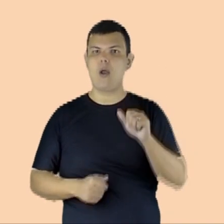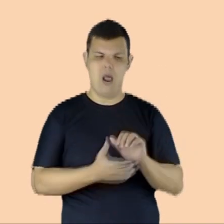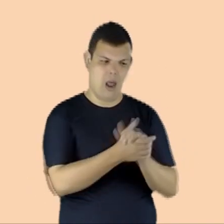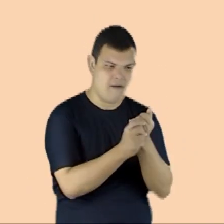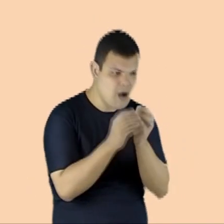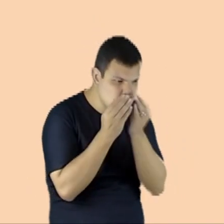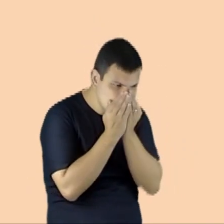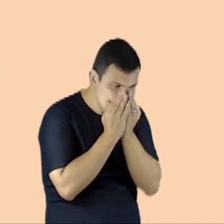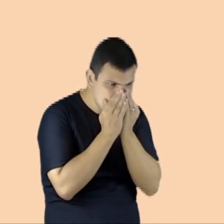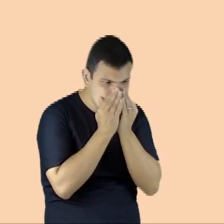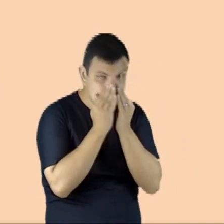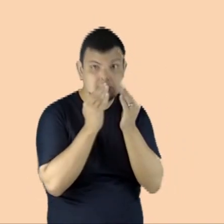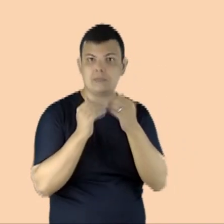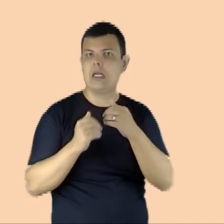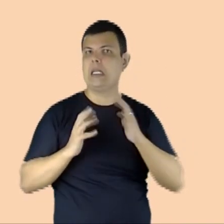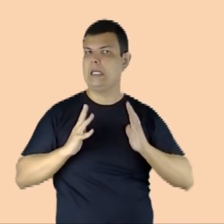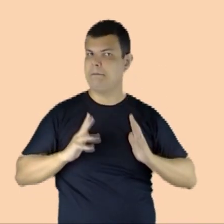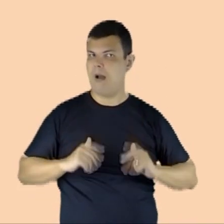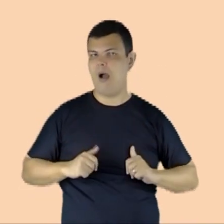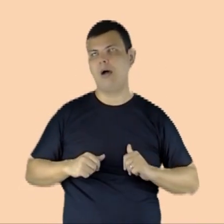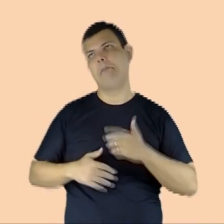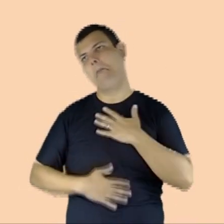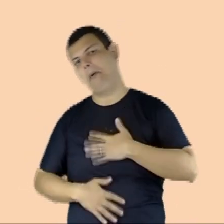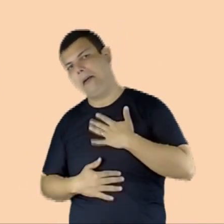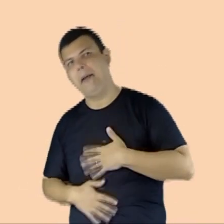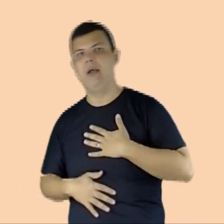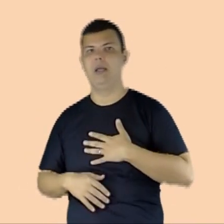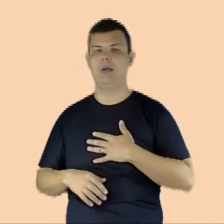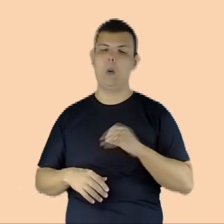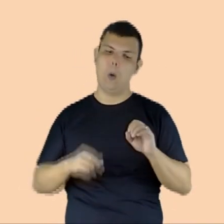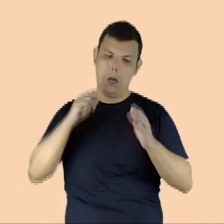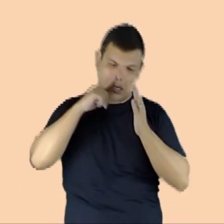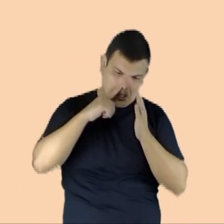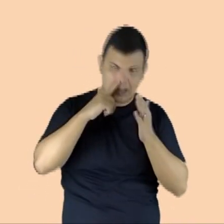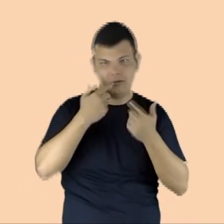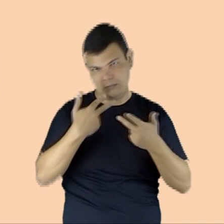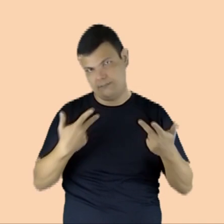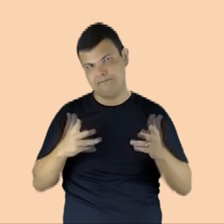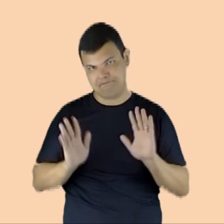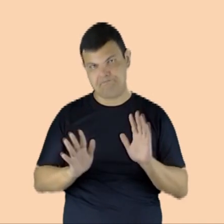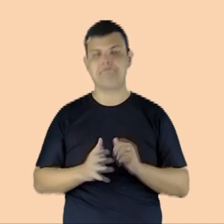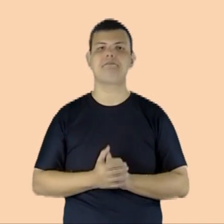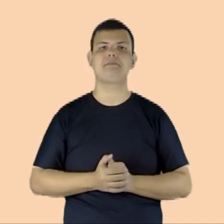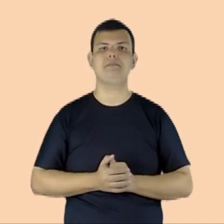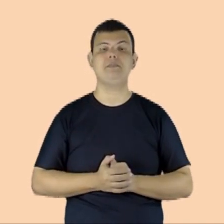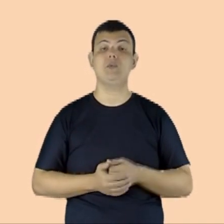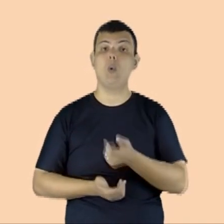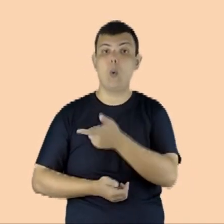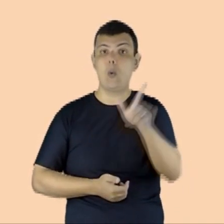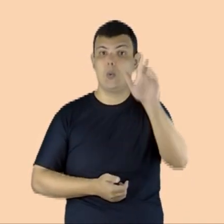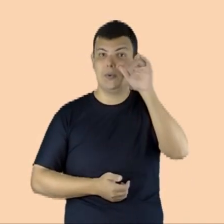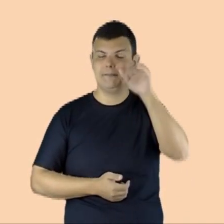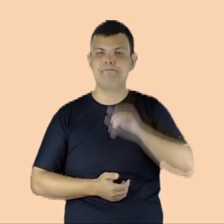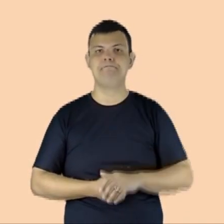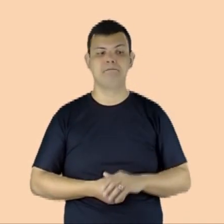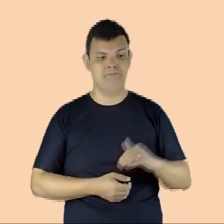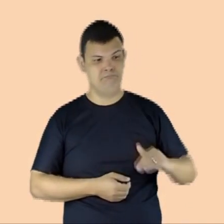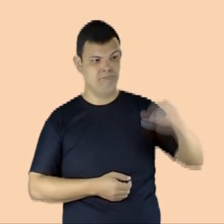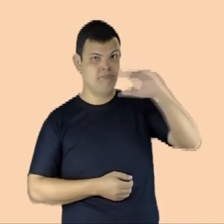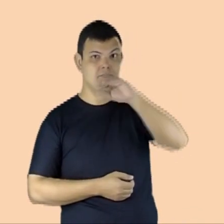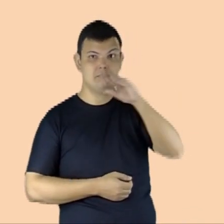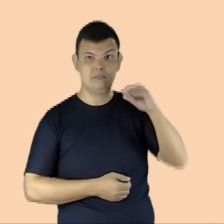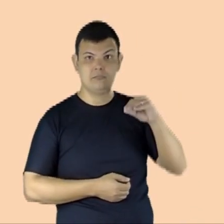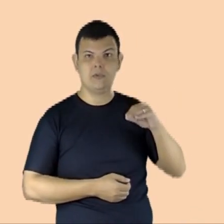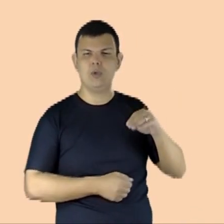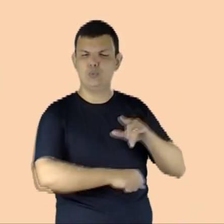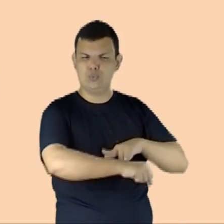limpeza correta do nariz na hora que a gente toma banho ou assoa, tá bem? Outra curiosidade, um adulto faz de 1 a 2